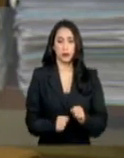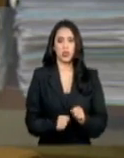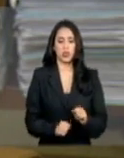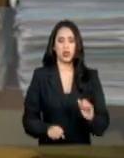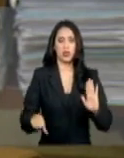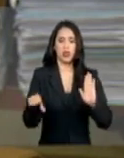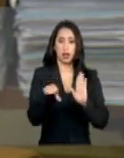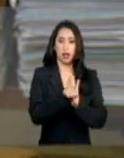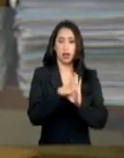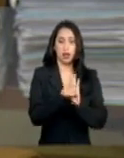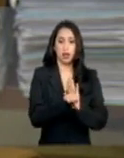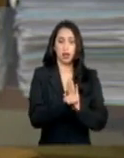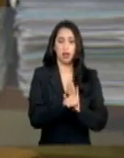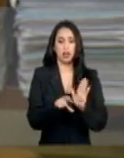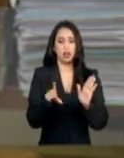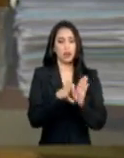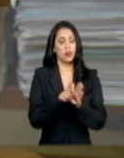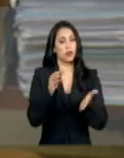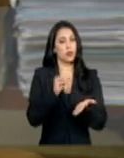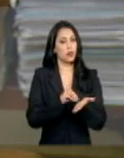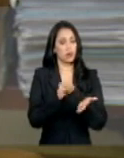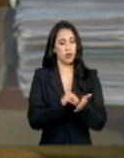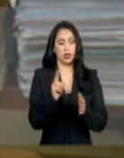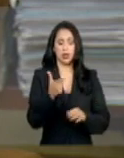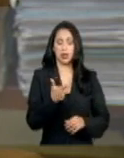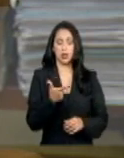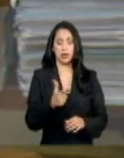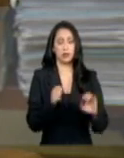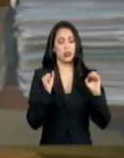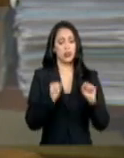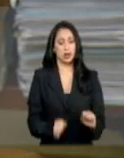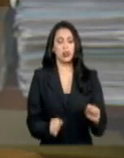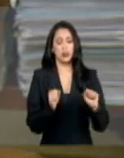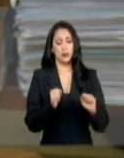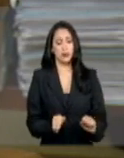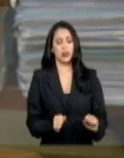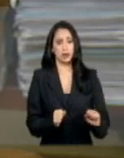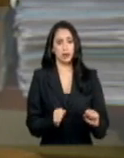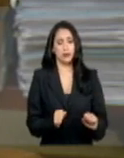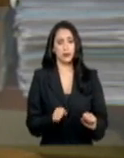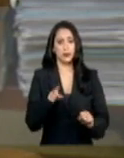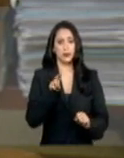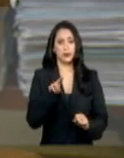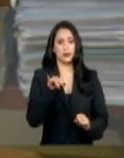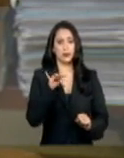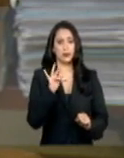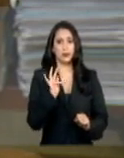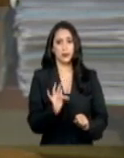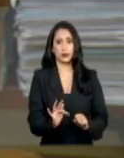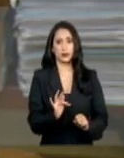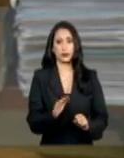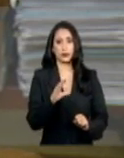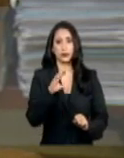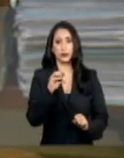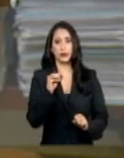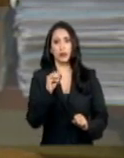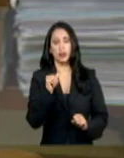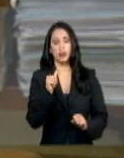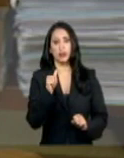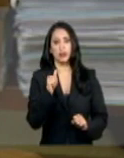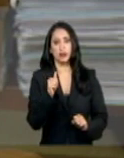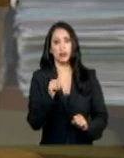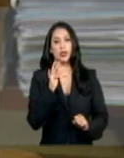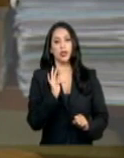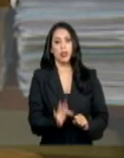atípicas não tem poder de determinar não tem poder a uif antigo a fim de determinar medidas de coerção